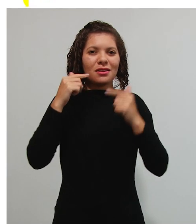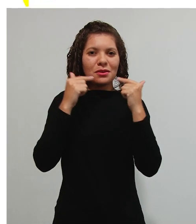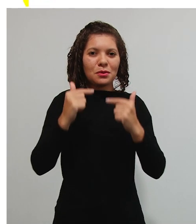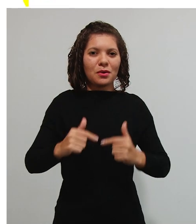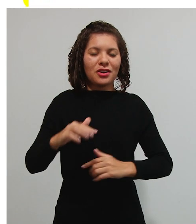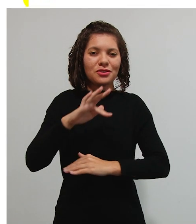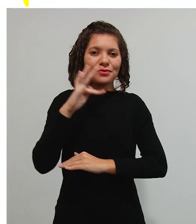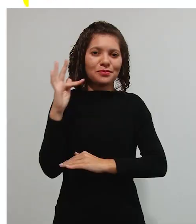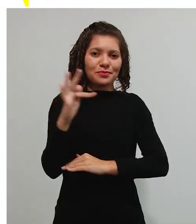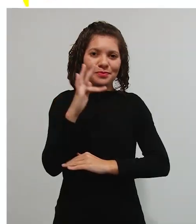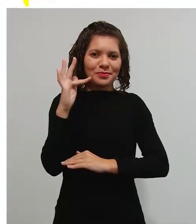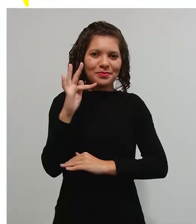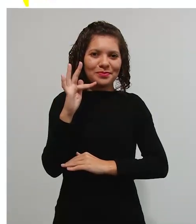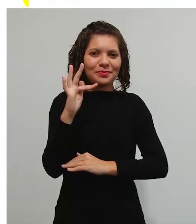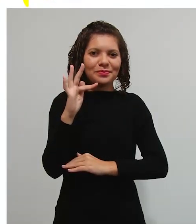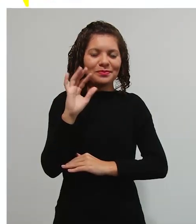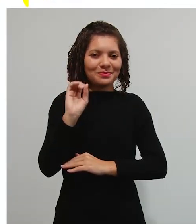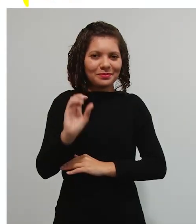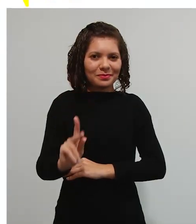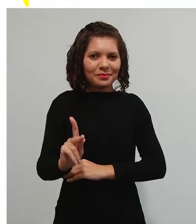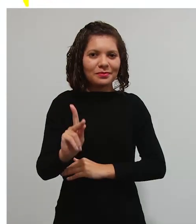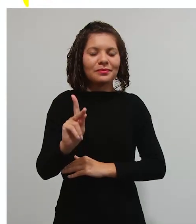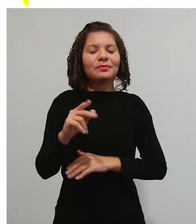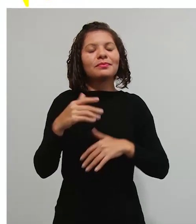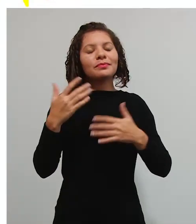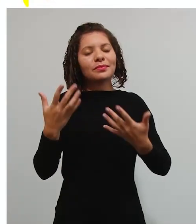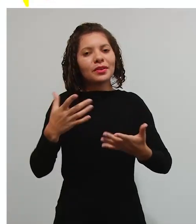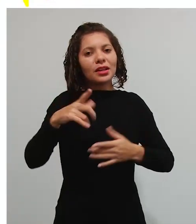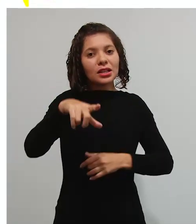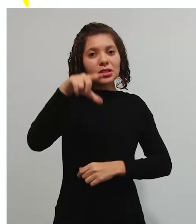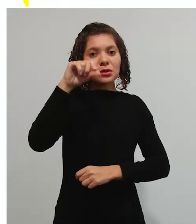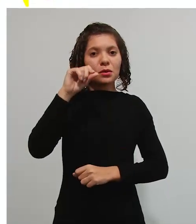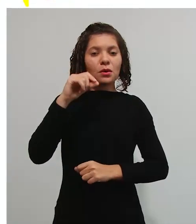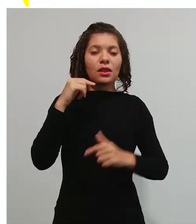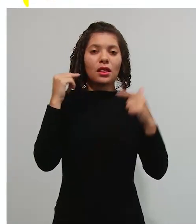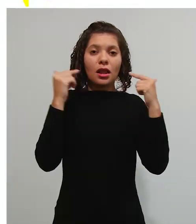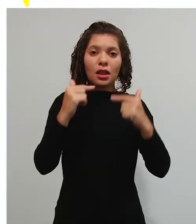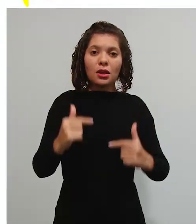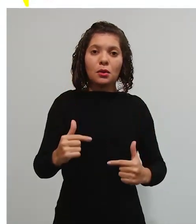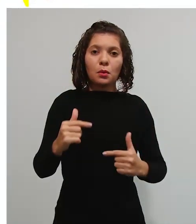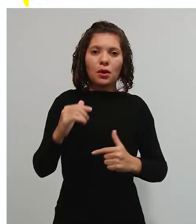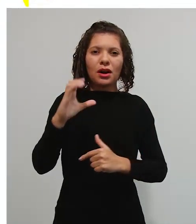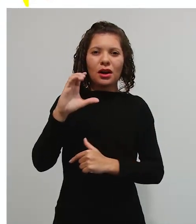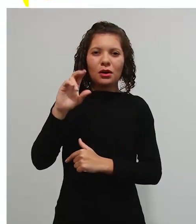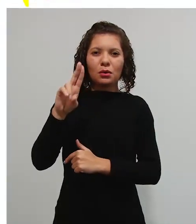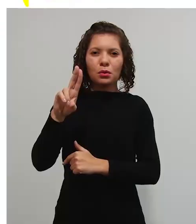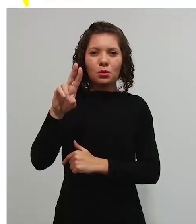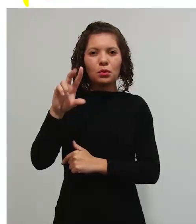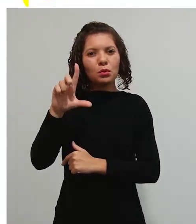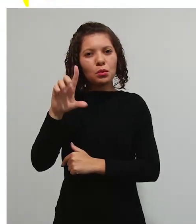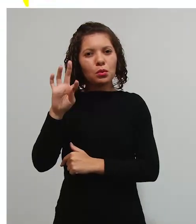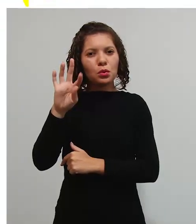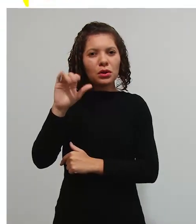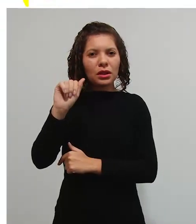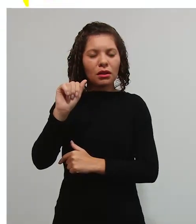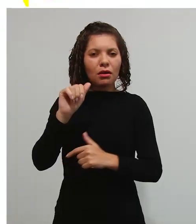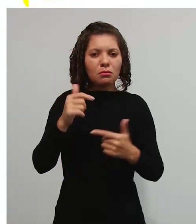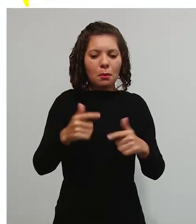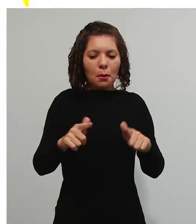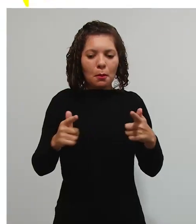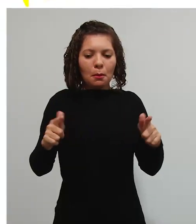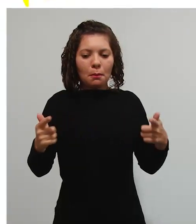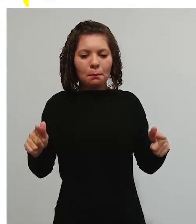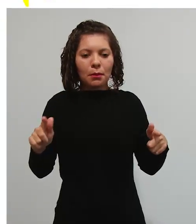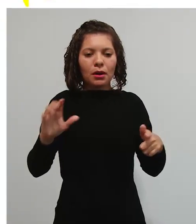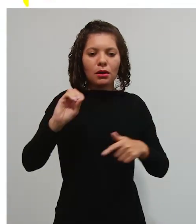certo? Então, a gente escolhe a variante linguística que será utilizada, ou seja, se vai ser a culta, a popular, o tom